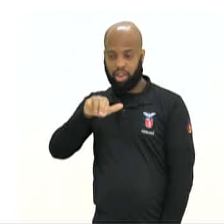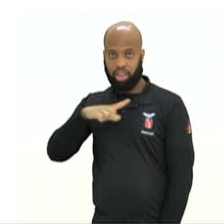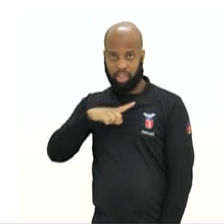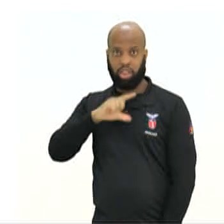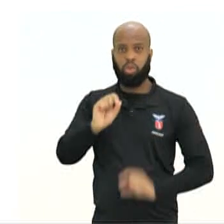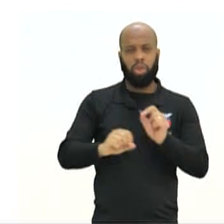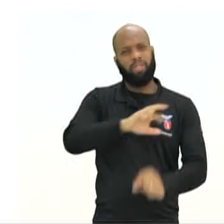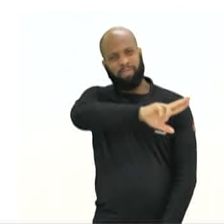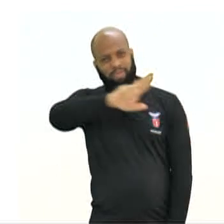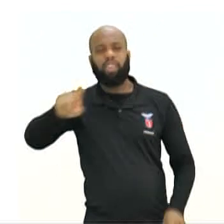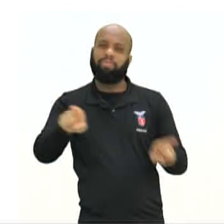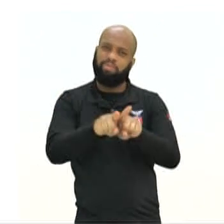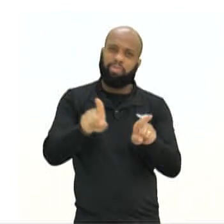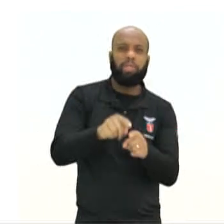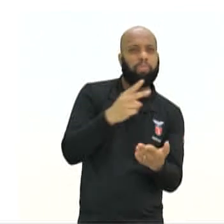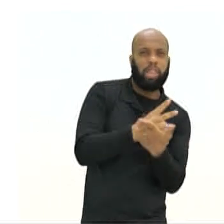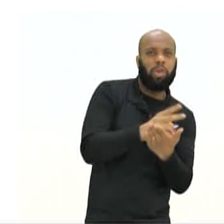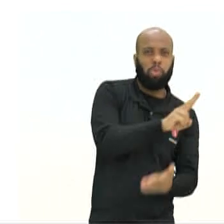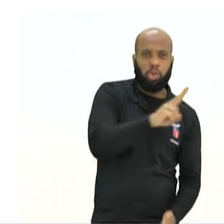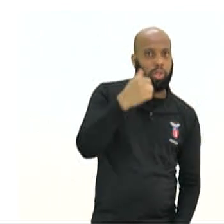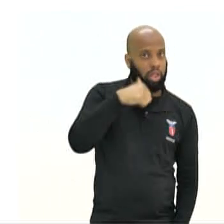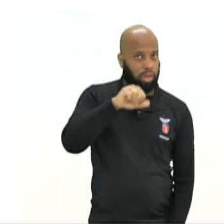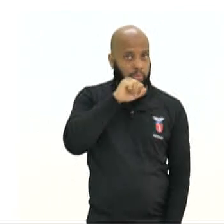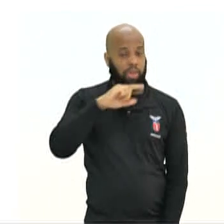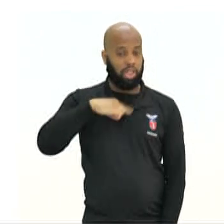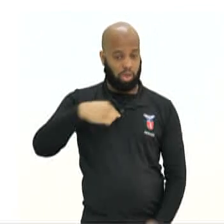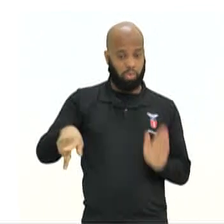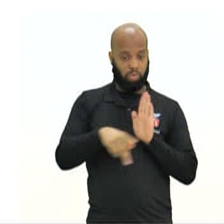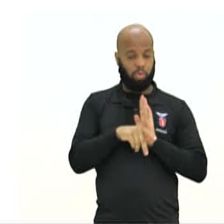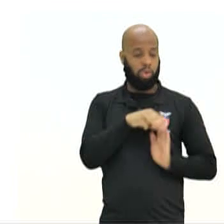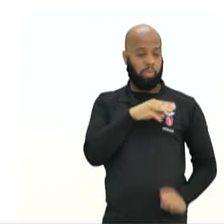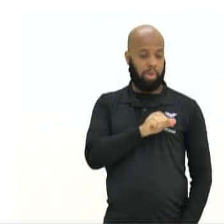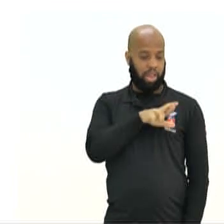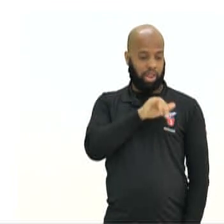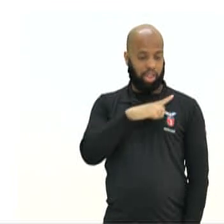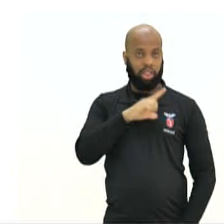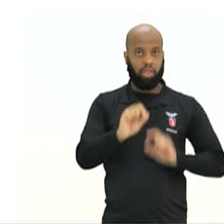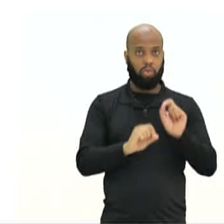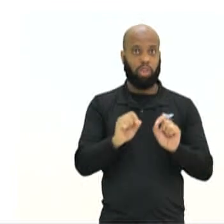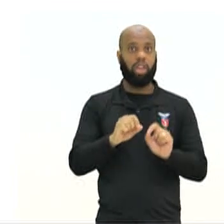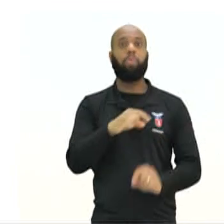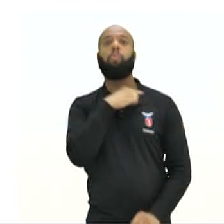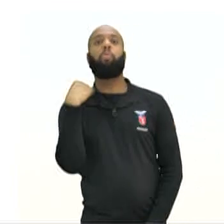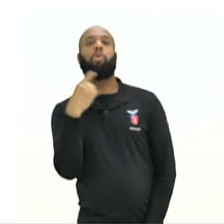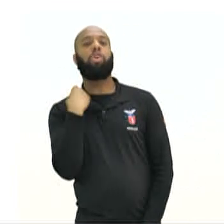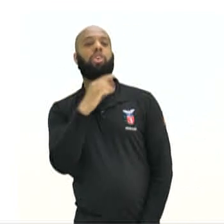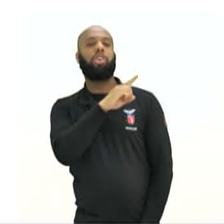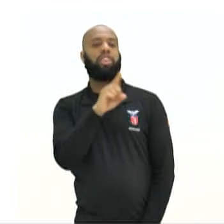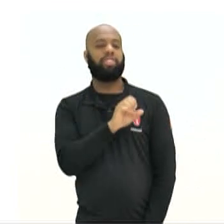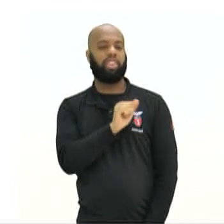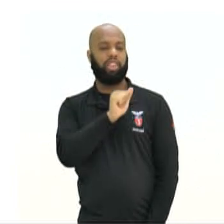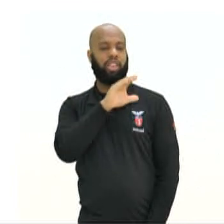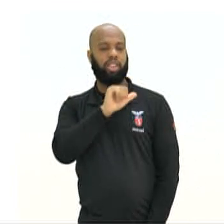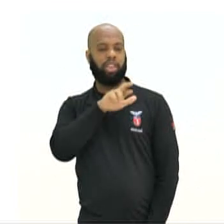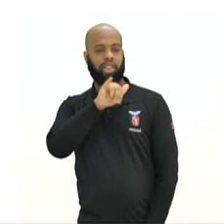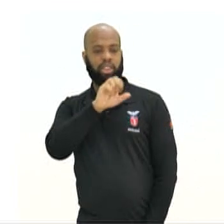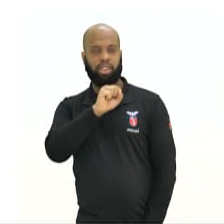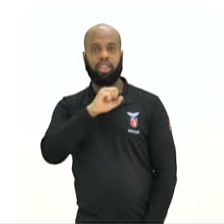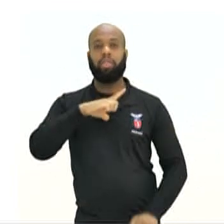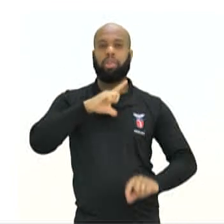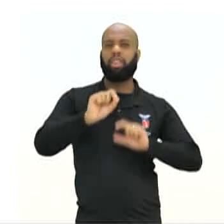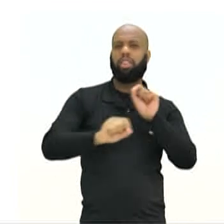mães chamadas Maria, fiquei sendo da Maria, do finado Zacarias, mas isso ainda diz